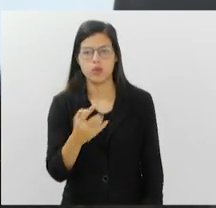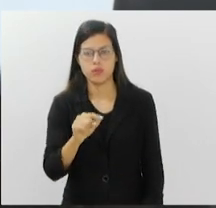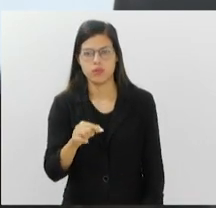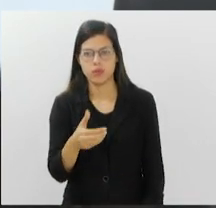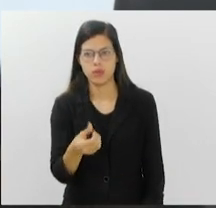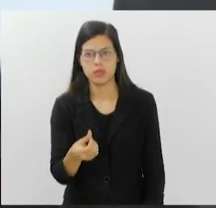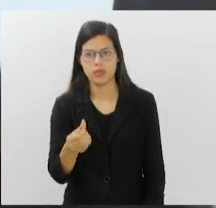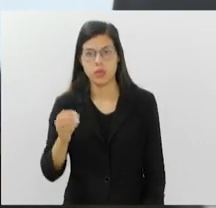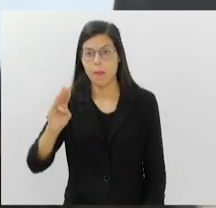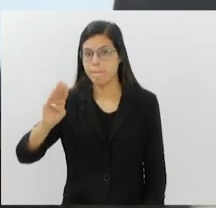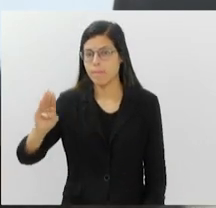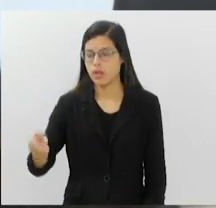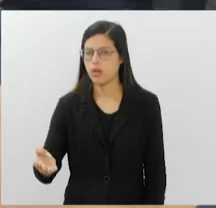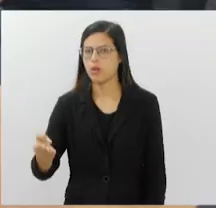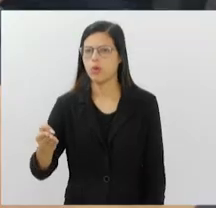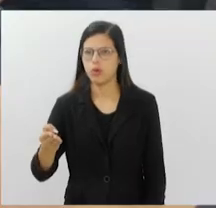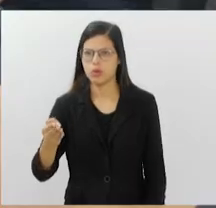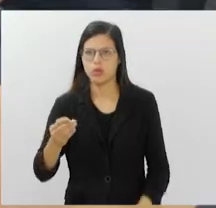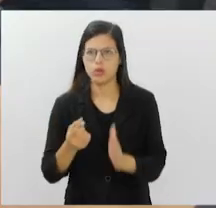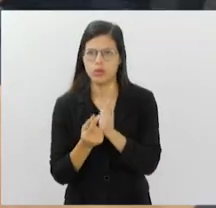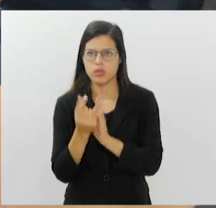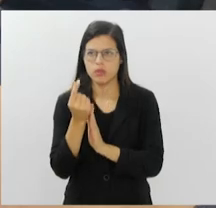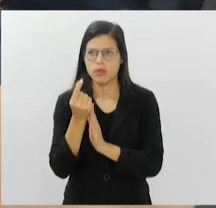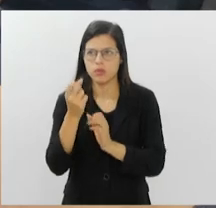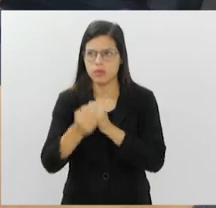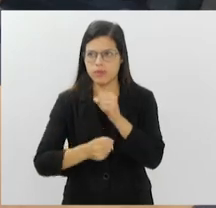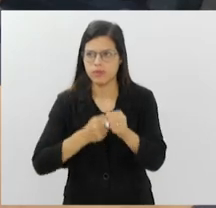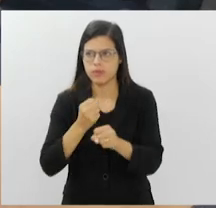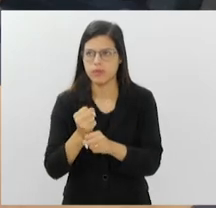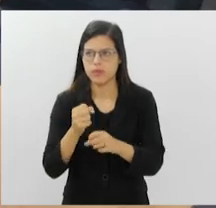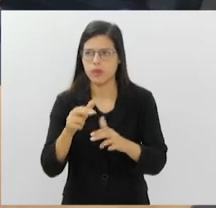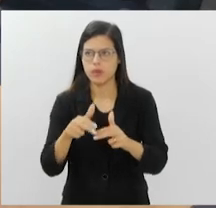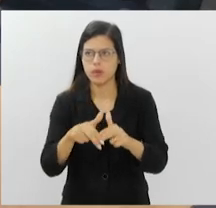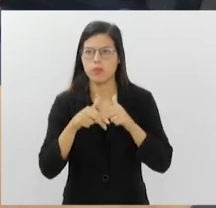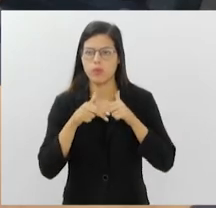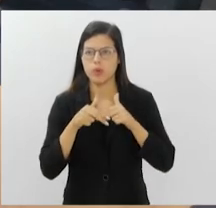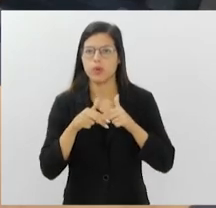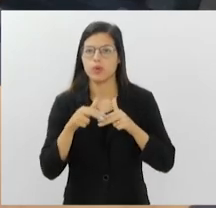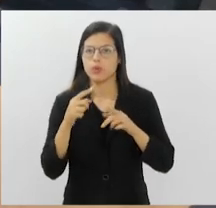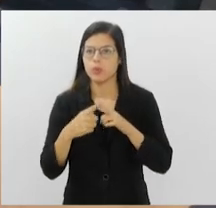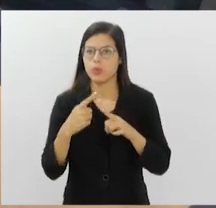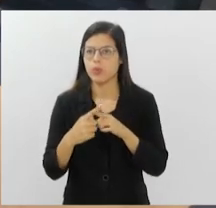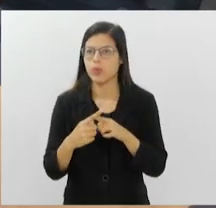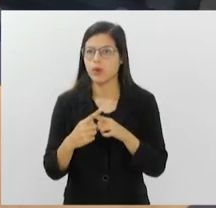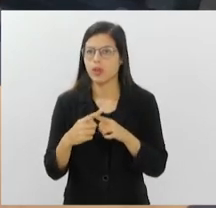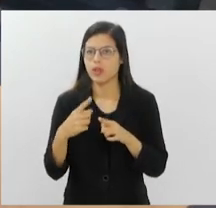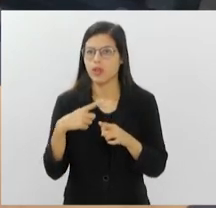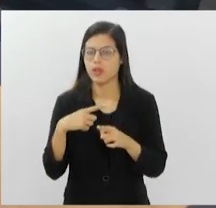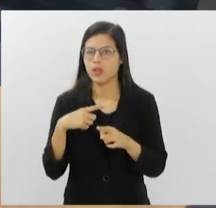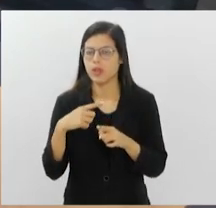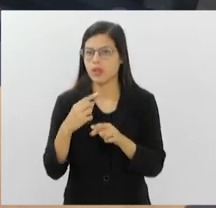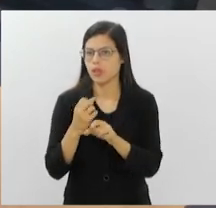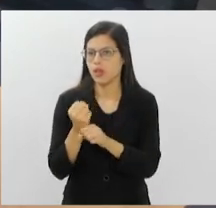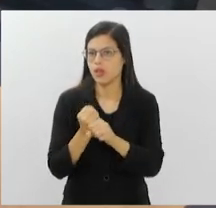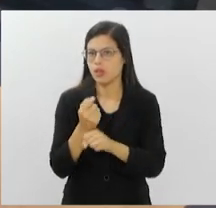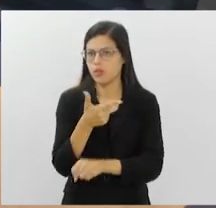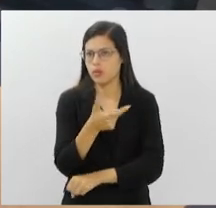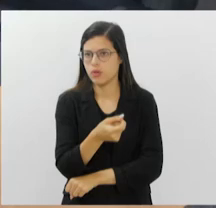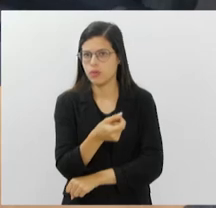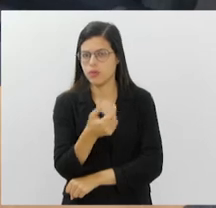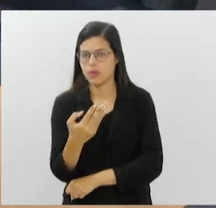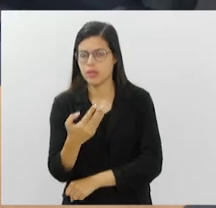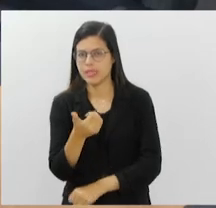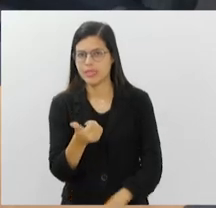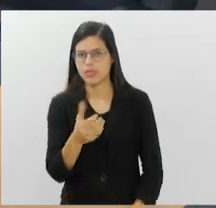bilhões no orçamento do ano que vem é resultado de uma receita líquida estimada para 2025 de